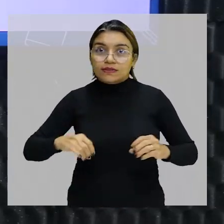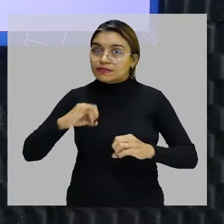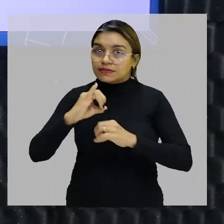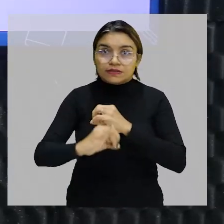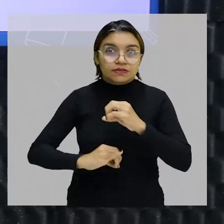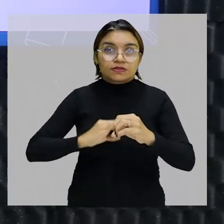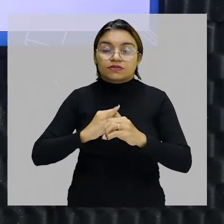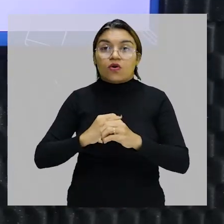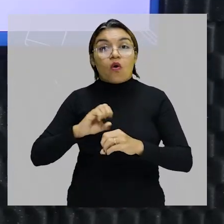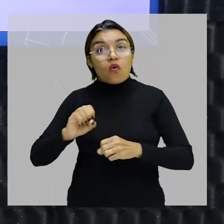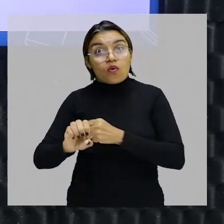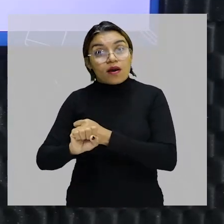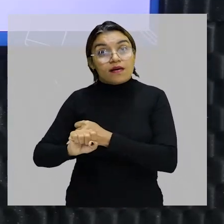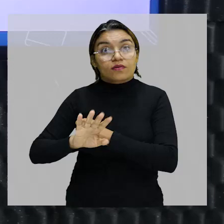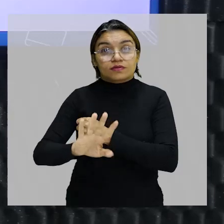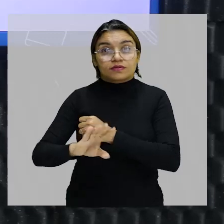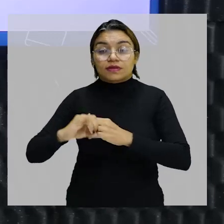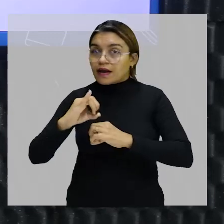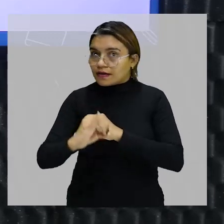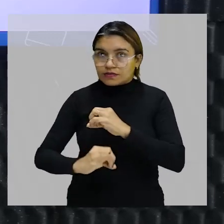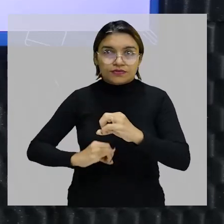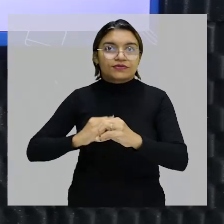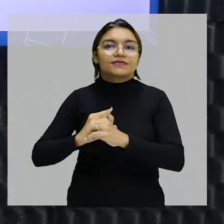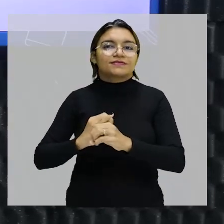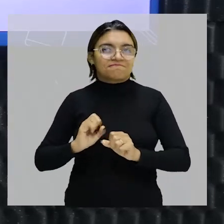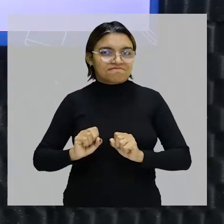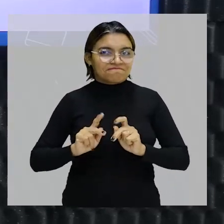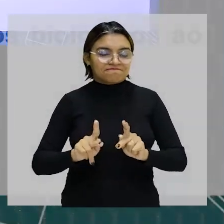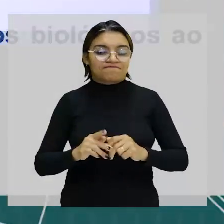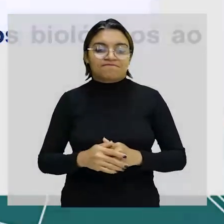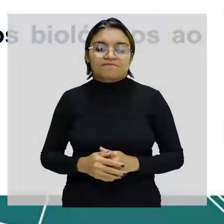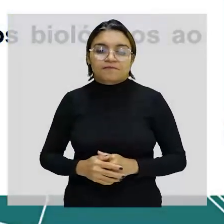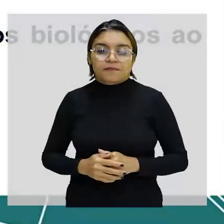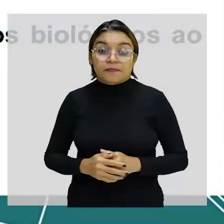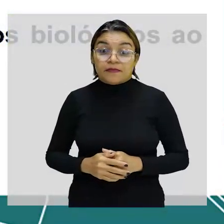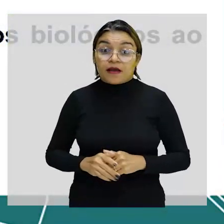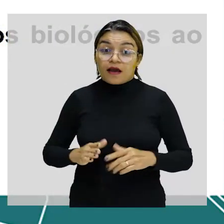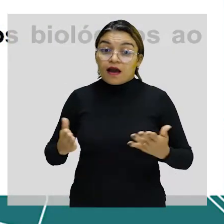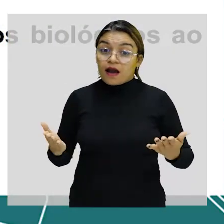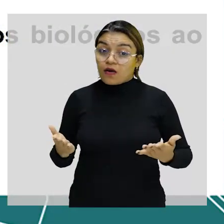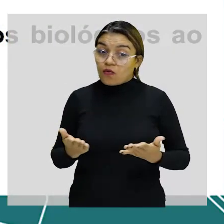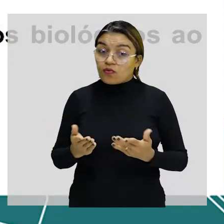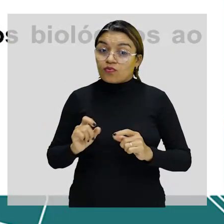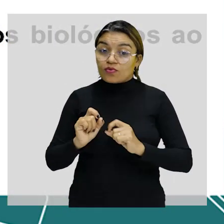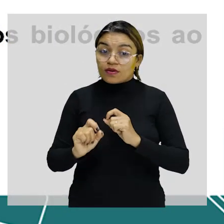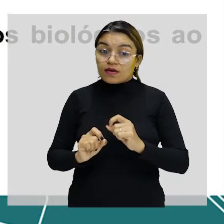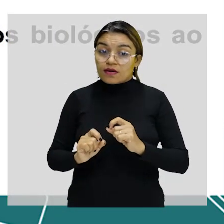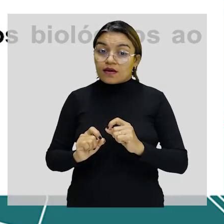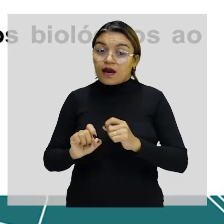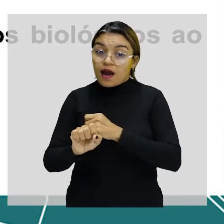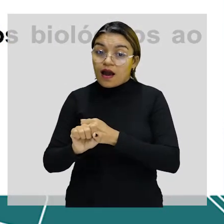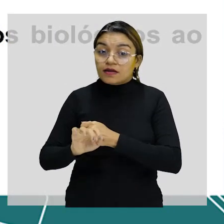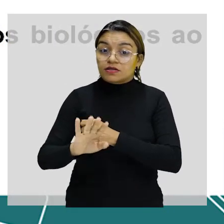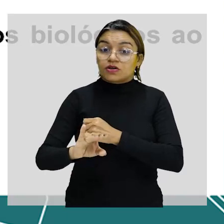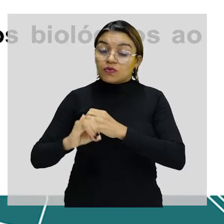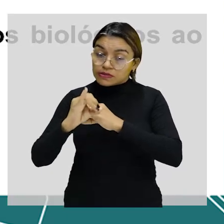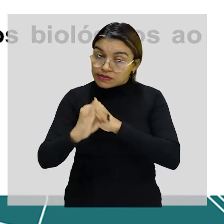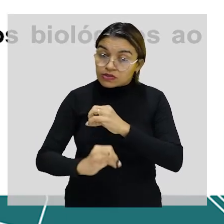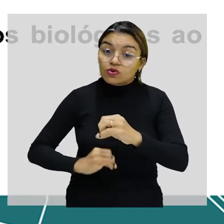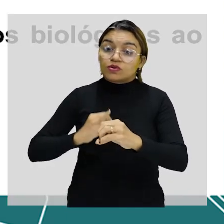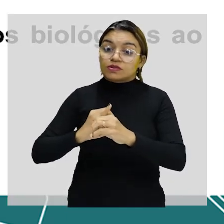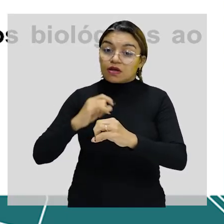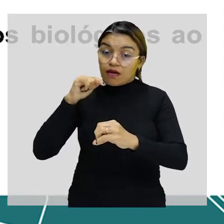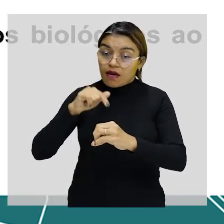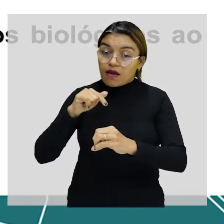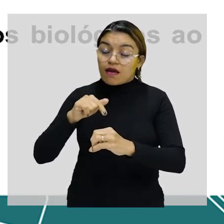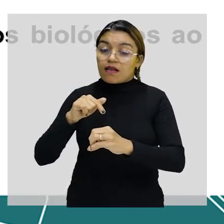ou radiações não ionizantes. Agora, a radiação ionizante, né, é a radiação que